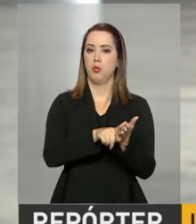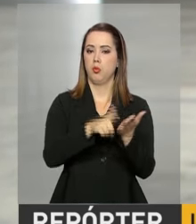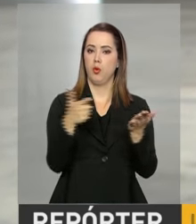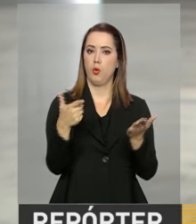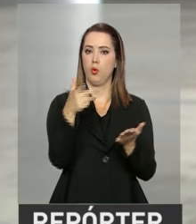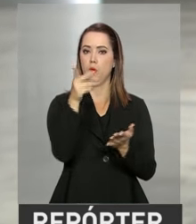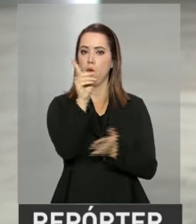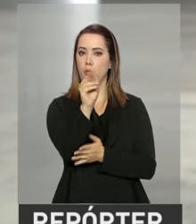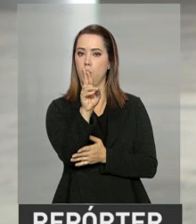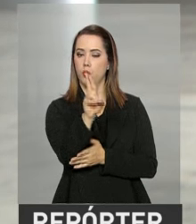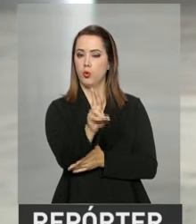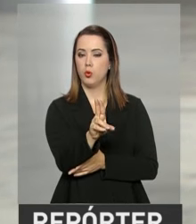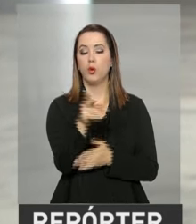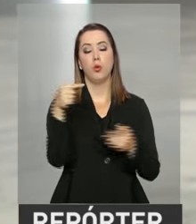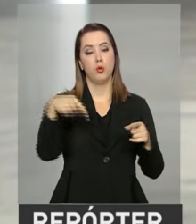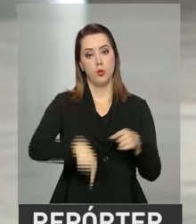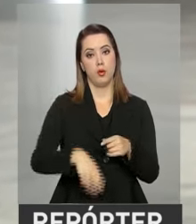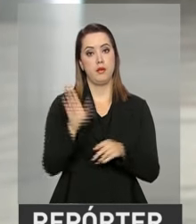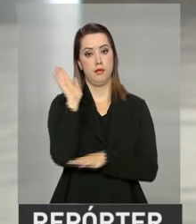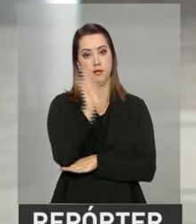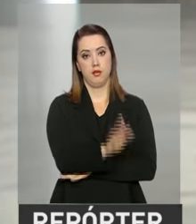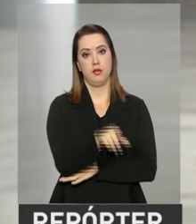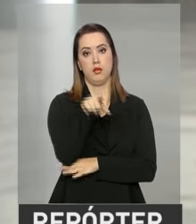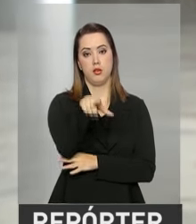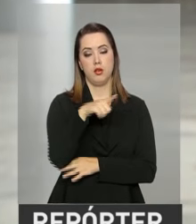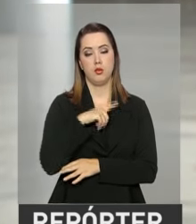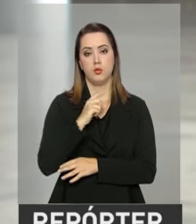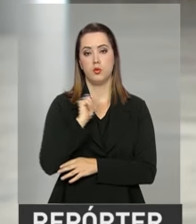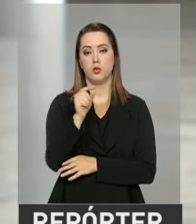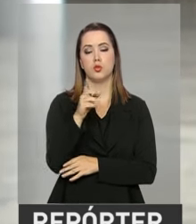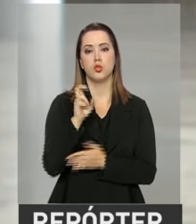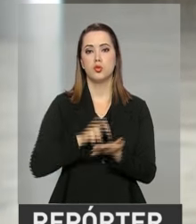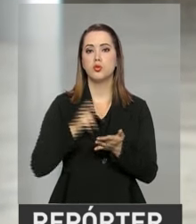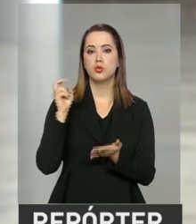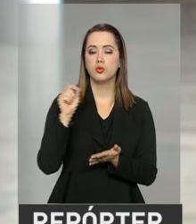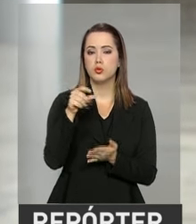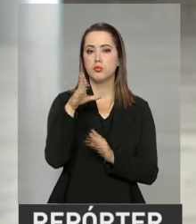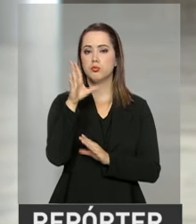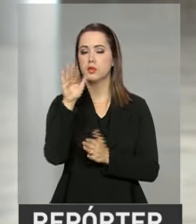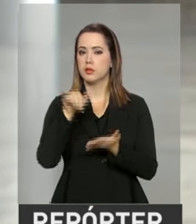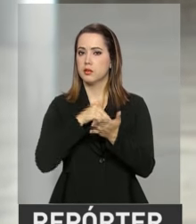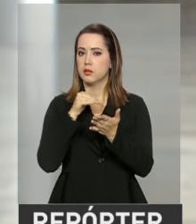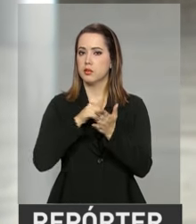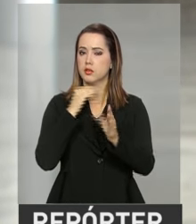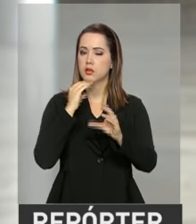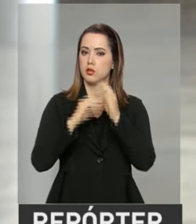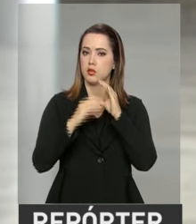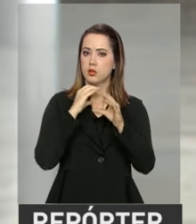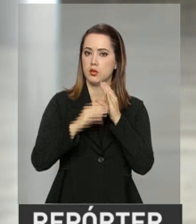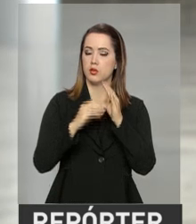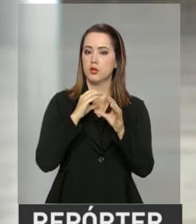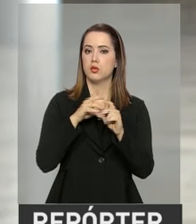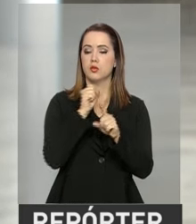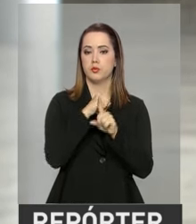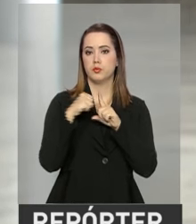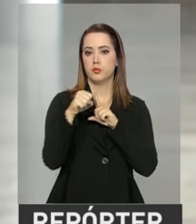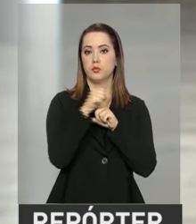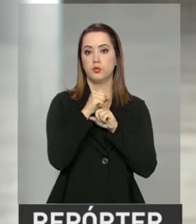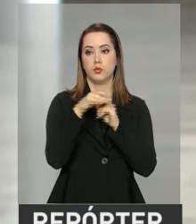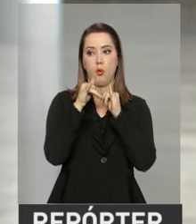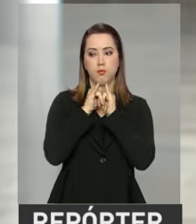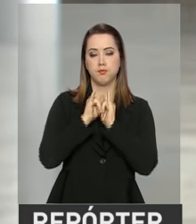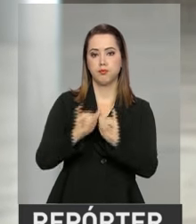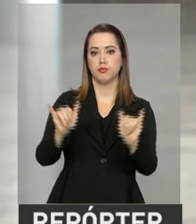Diário Oficial da União nesta tarde. No final da manhã, a Secretaria de Comunicação Social da Presidência da República, por meio de